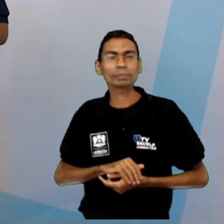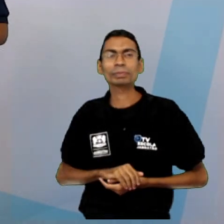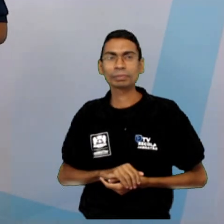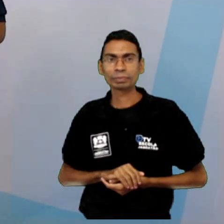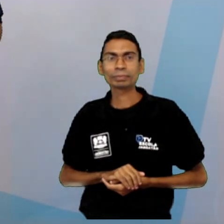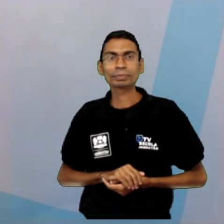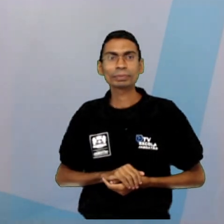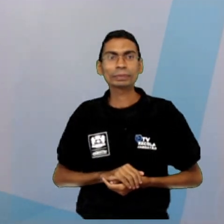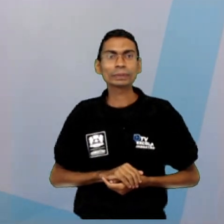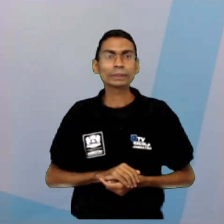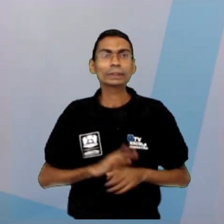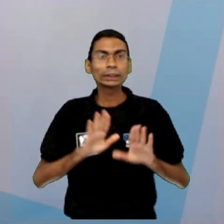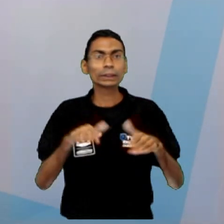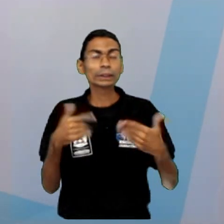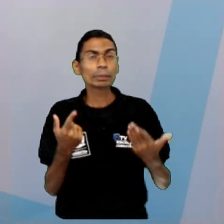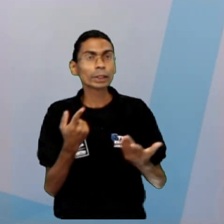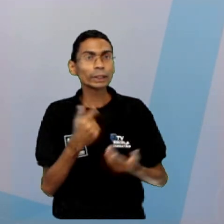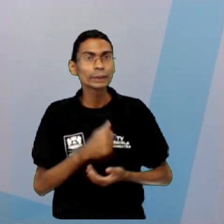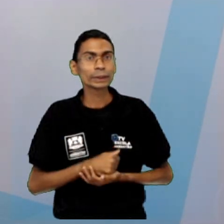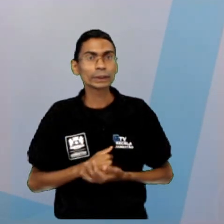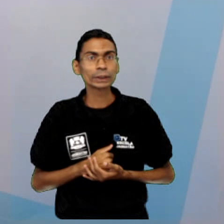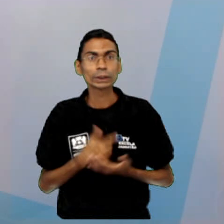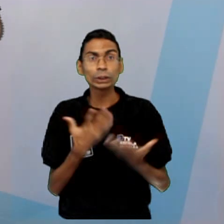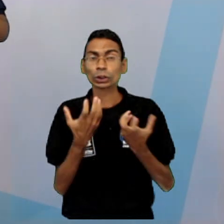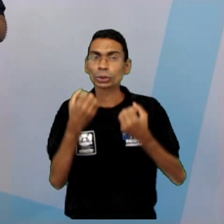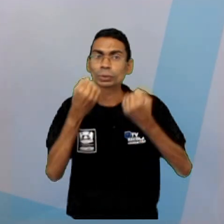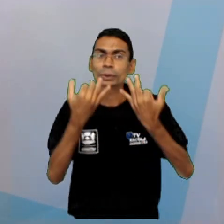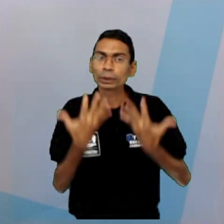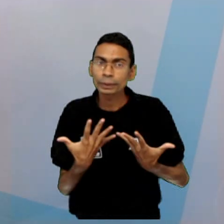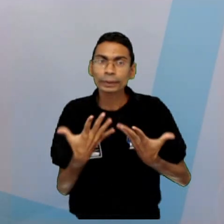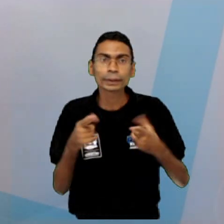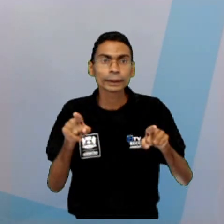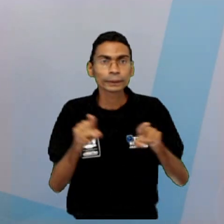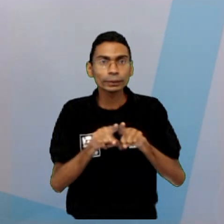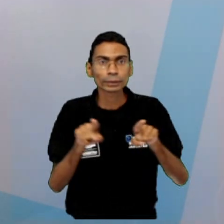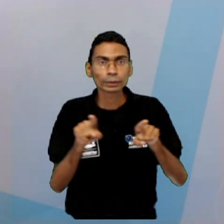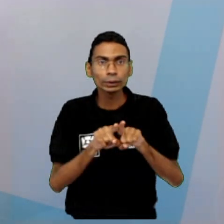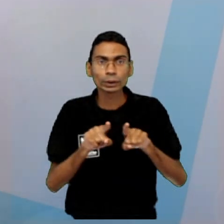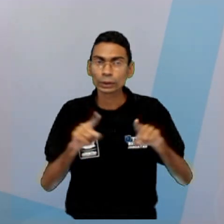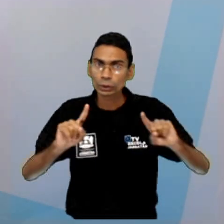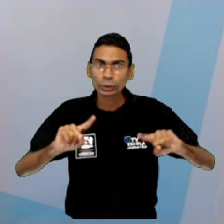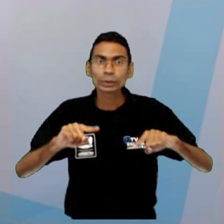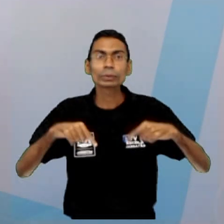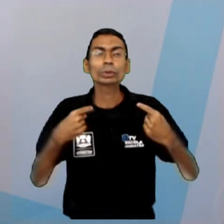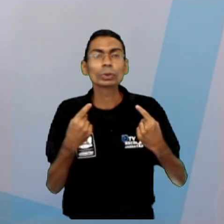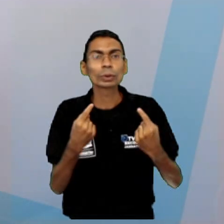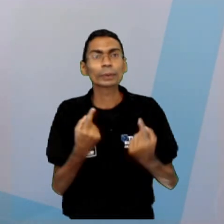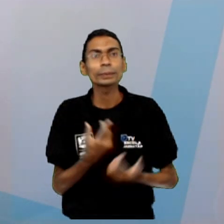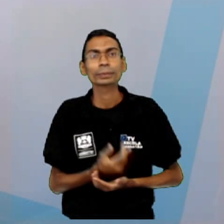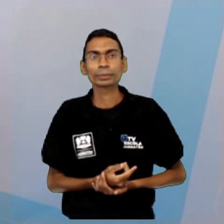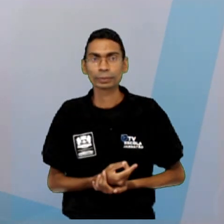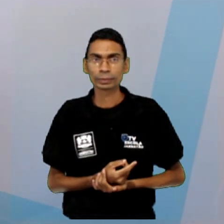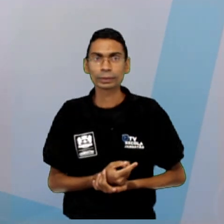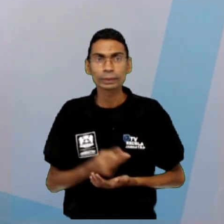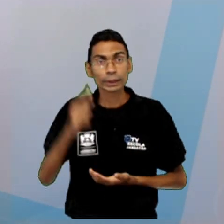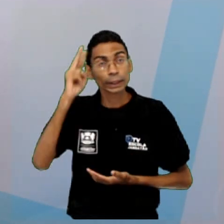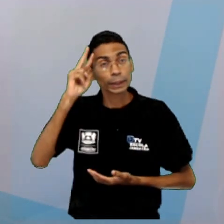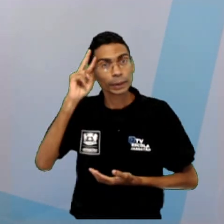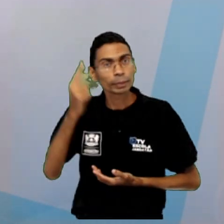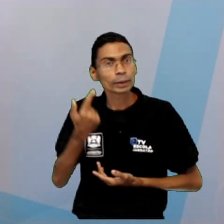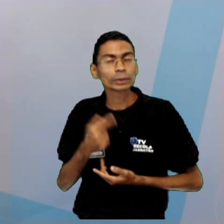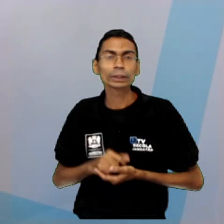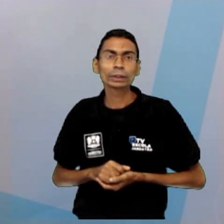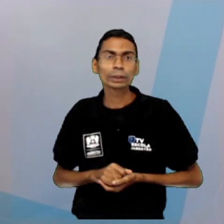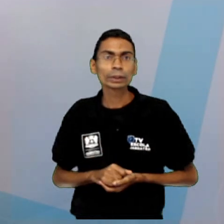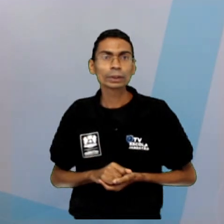Aqui, eu queria explicar um pouquinho para vocês, porque tem a ver com o desafio de hoje. O que é releitura? De